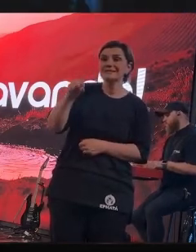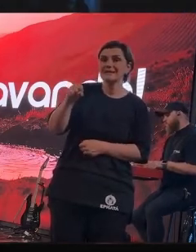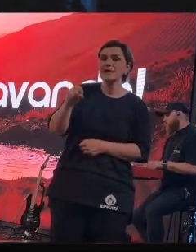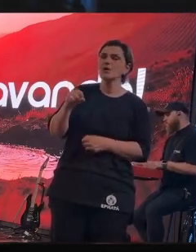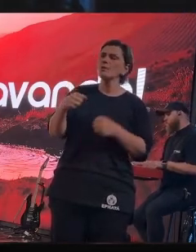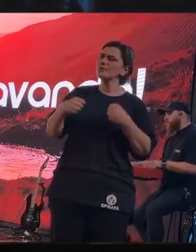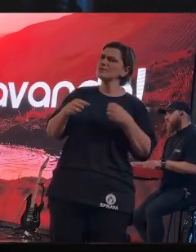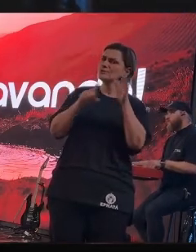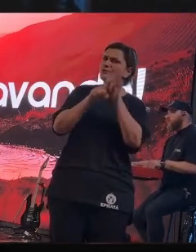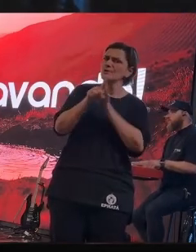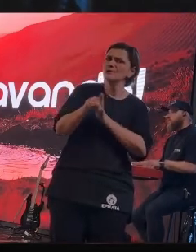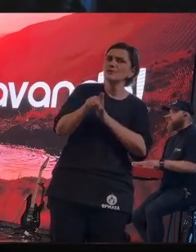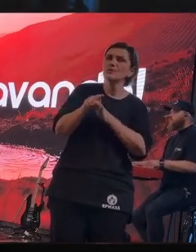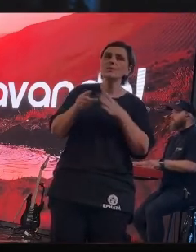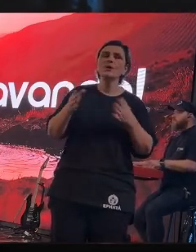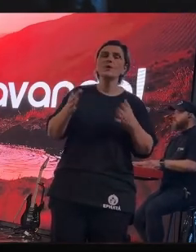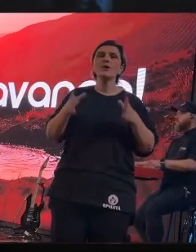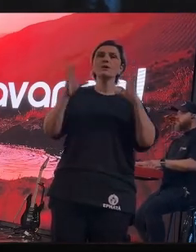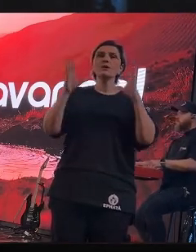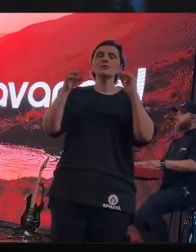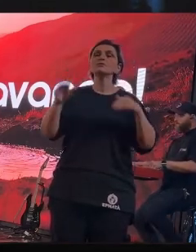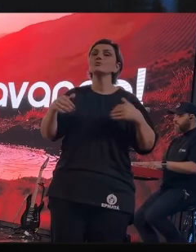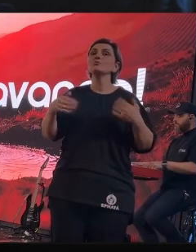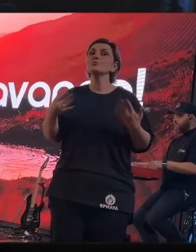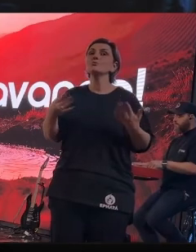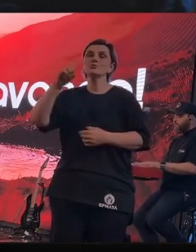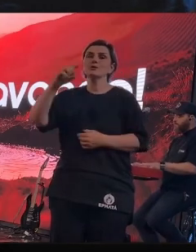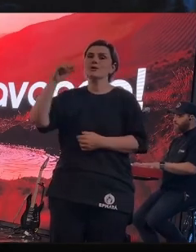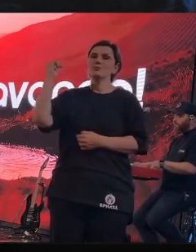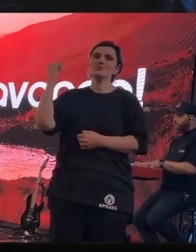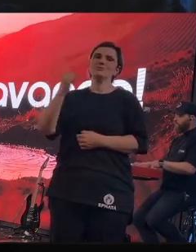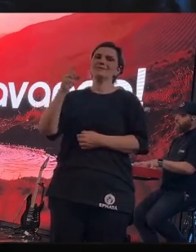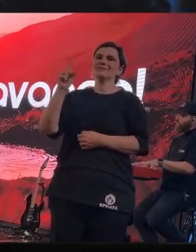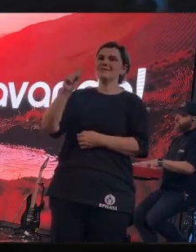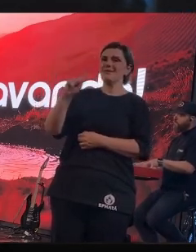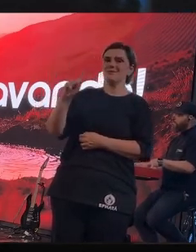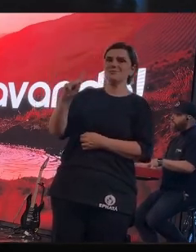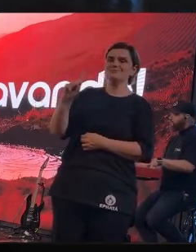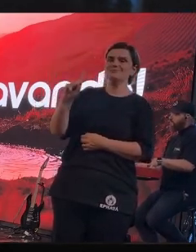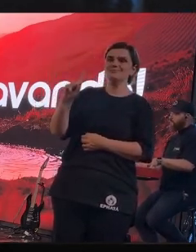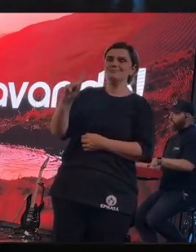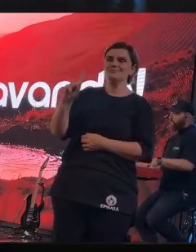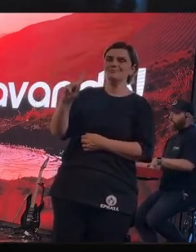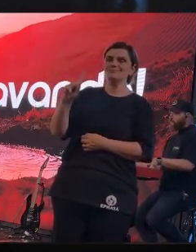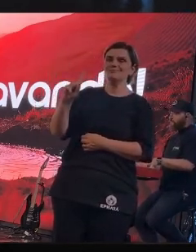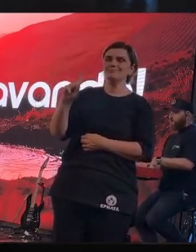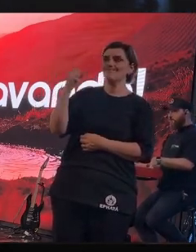essa pergunta agora à noite. E quando Deus diz para você não?